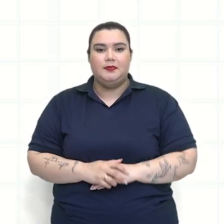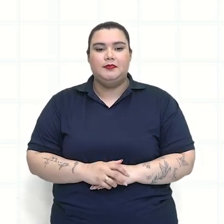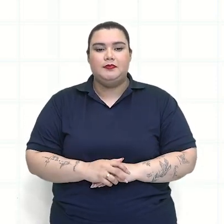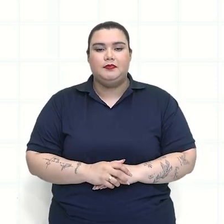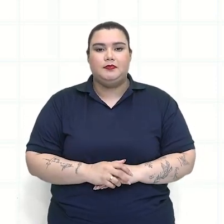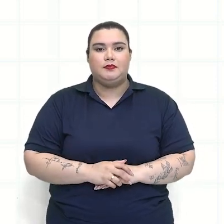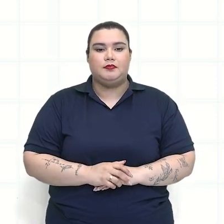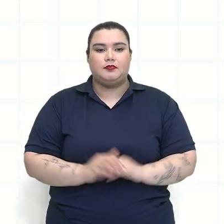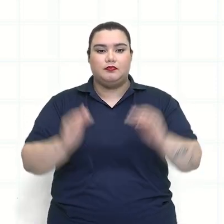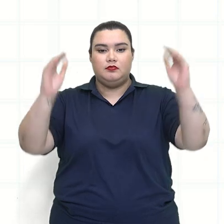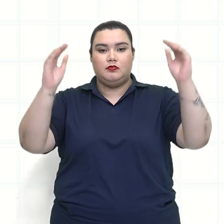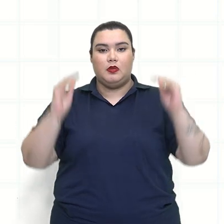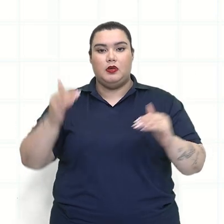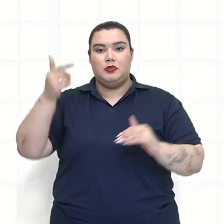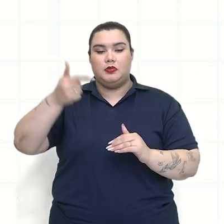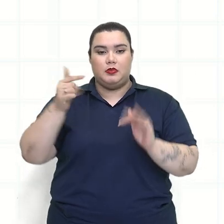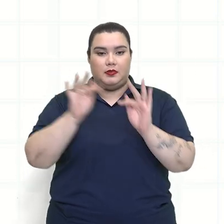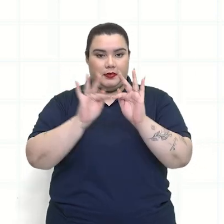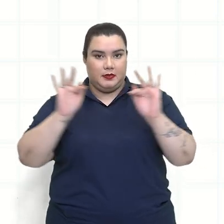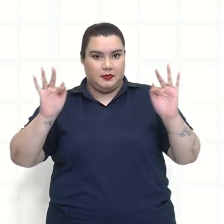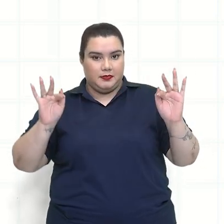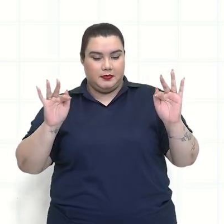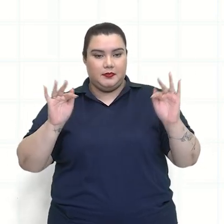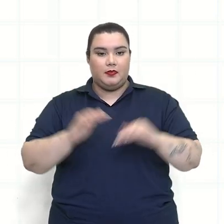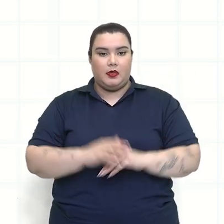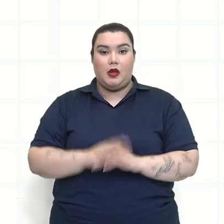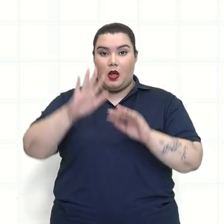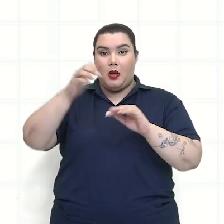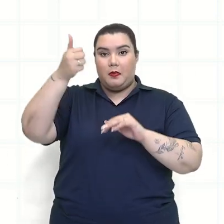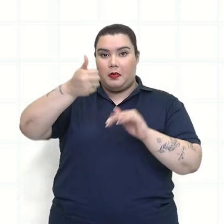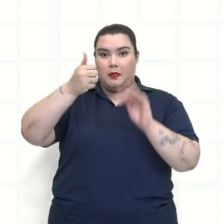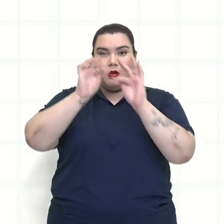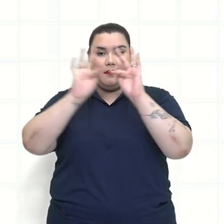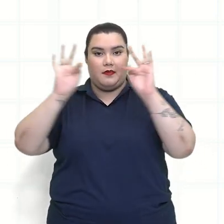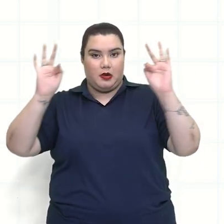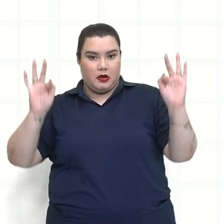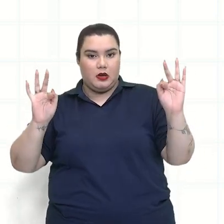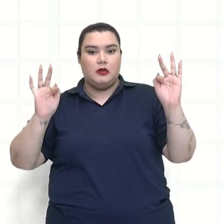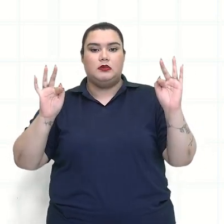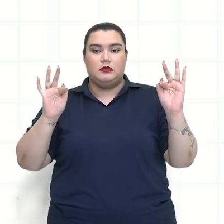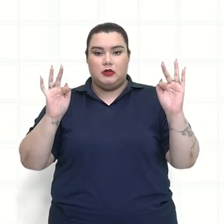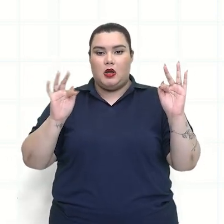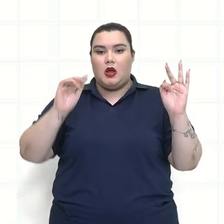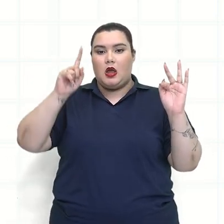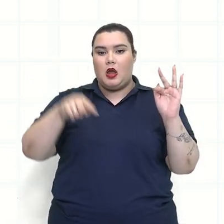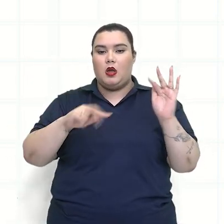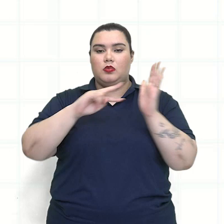incontrolável. Cleane, então tá, aqui eu tenho um sentido